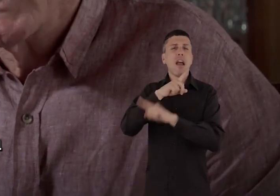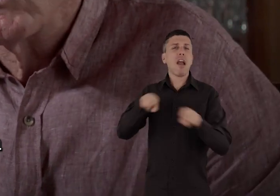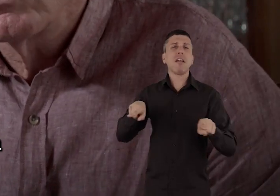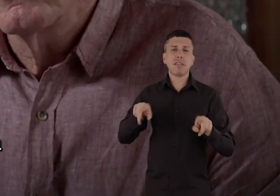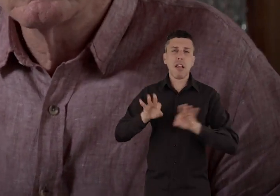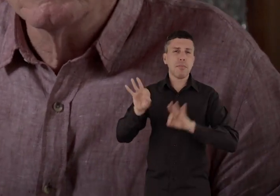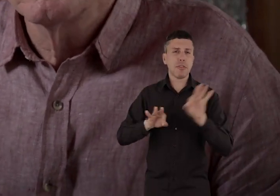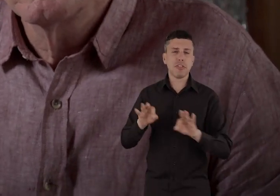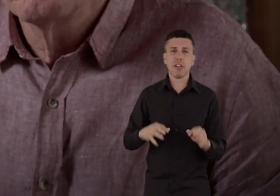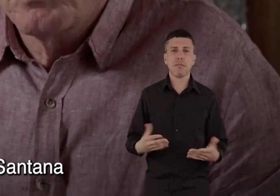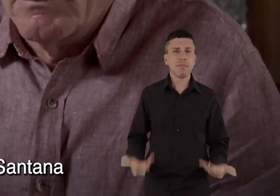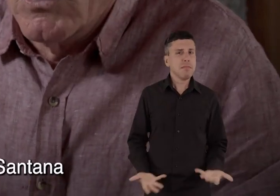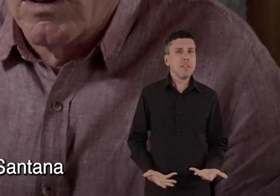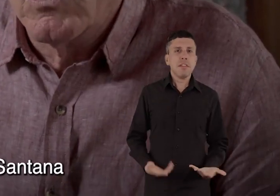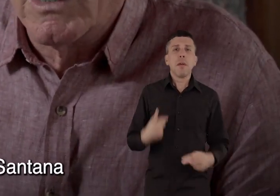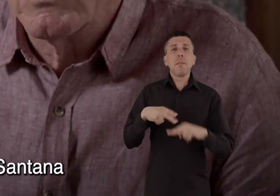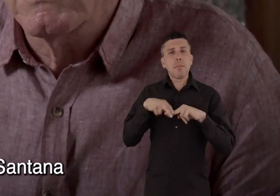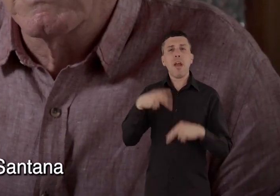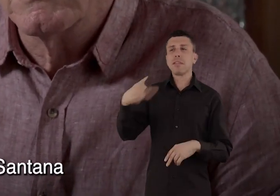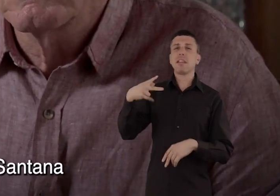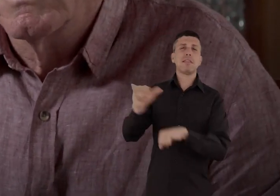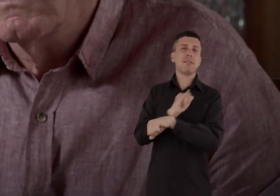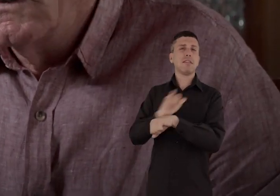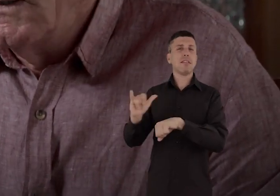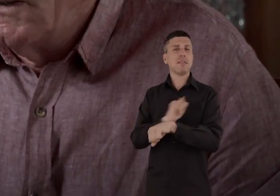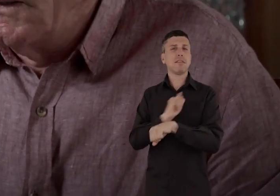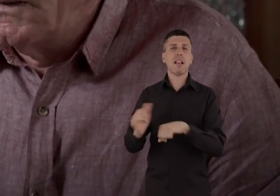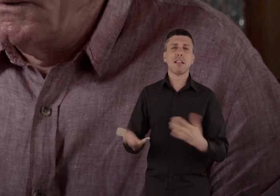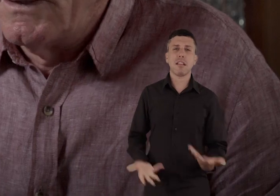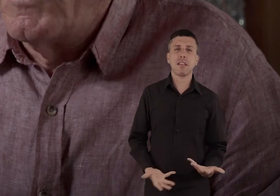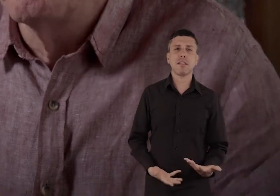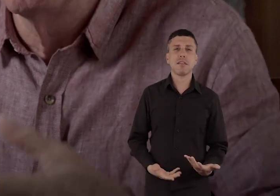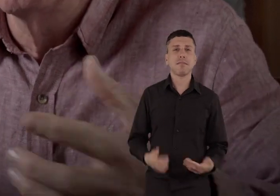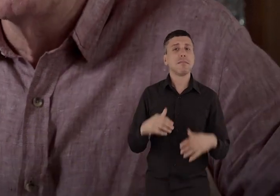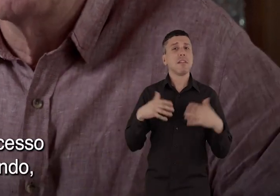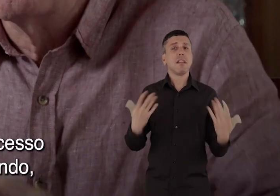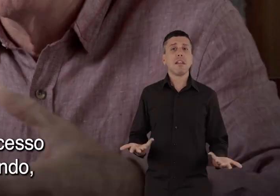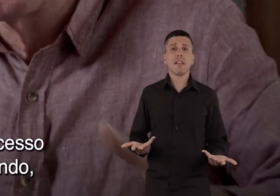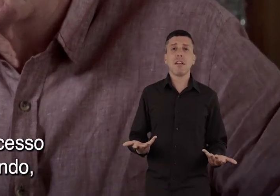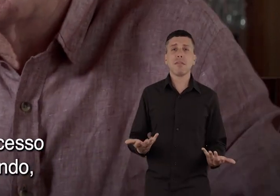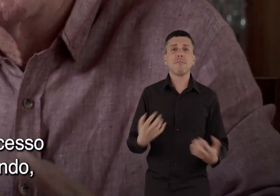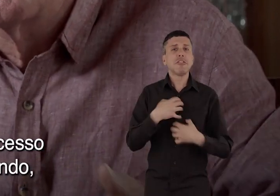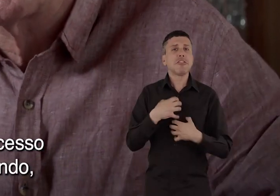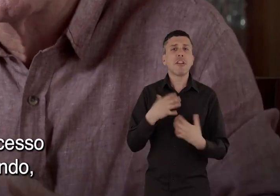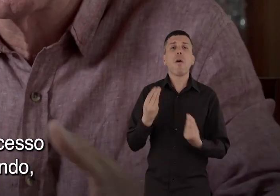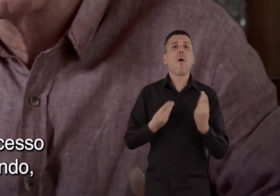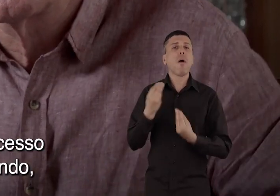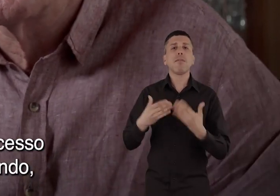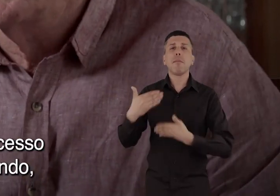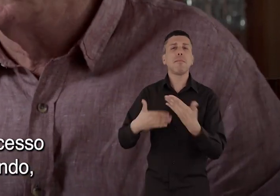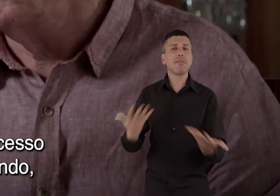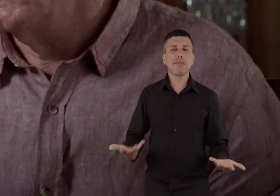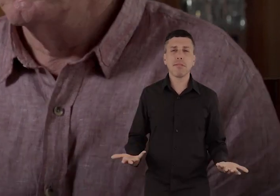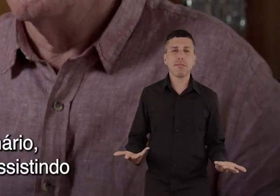rejeitar o projeto, né? Pela manobra do Carlos Santana, né? E, enfim, pela forma como o processo estava